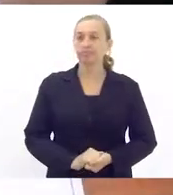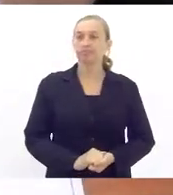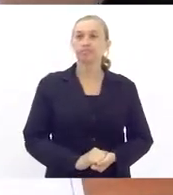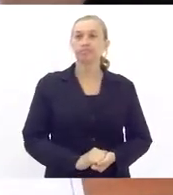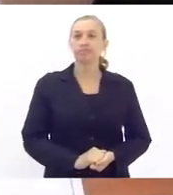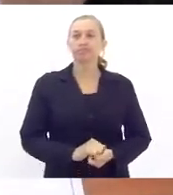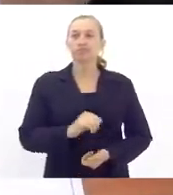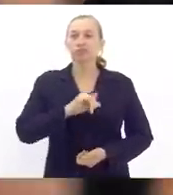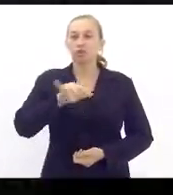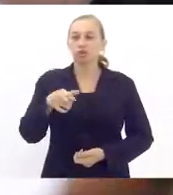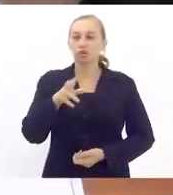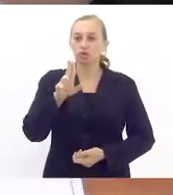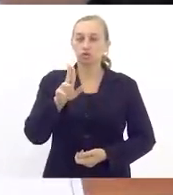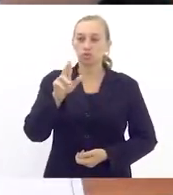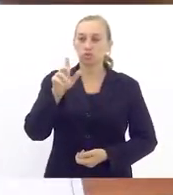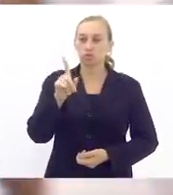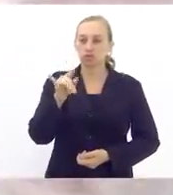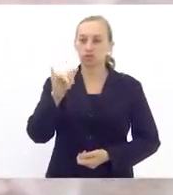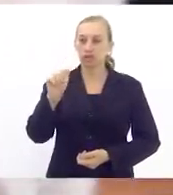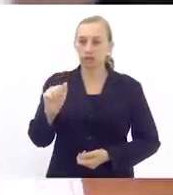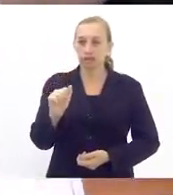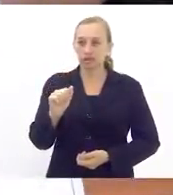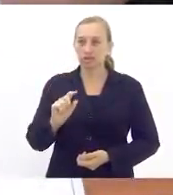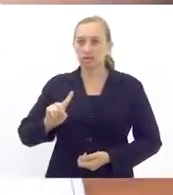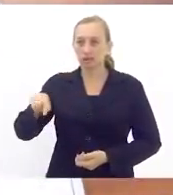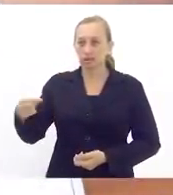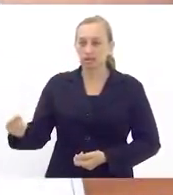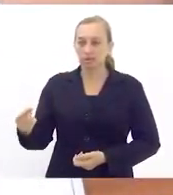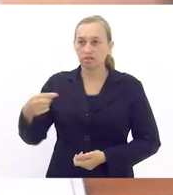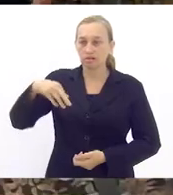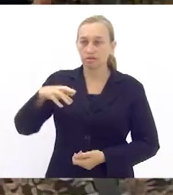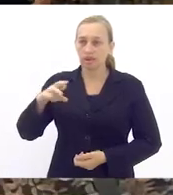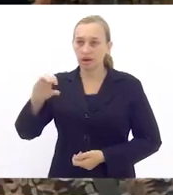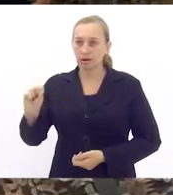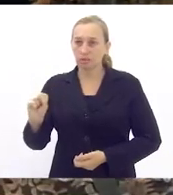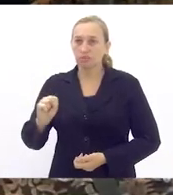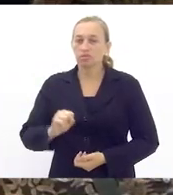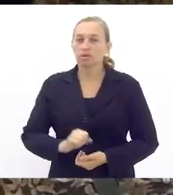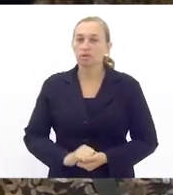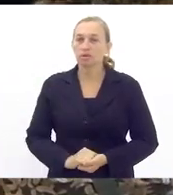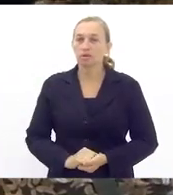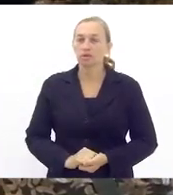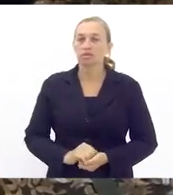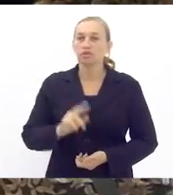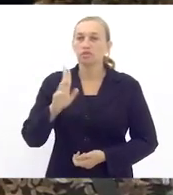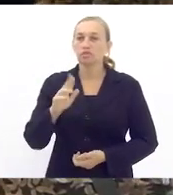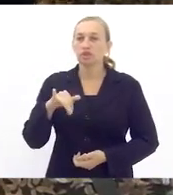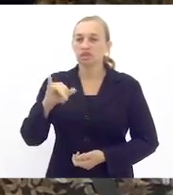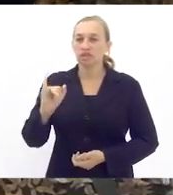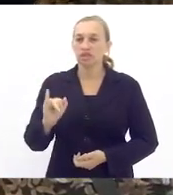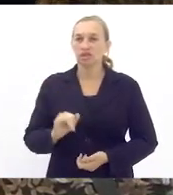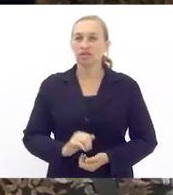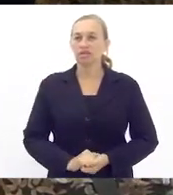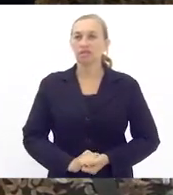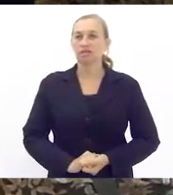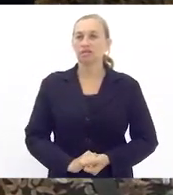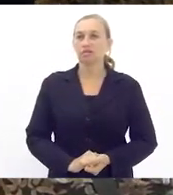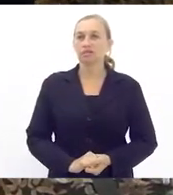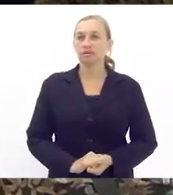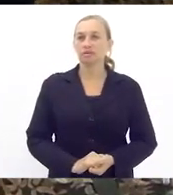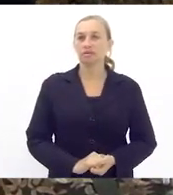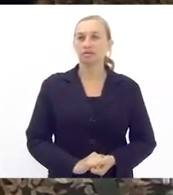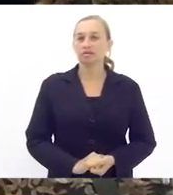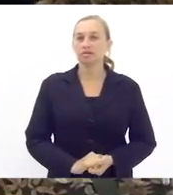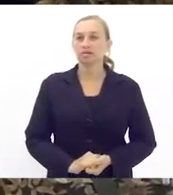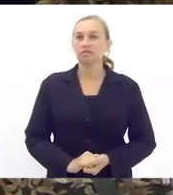a Juliana Gomes da Ubes e na sequência o Marcos da une a gente